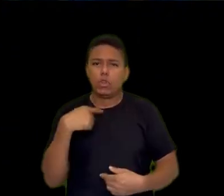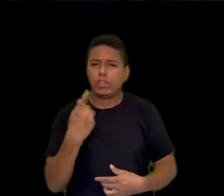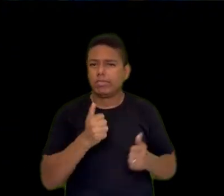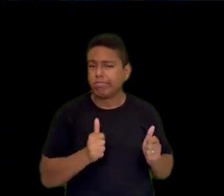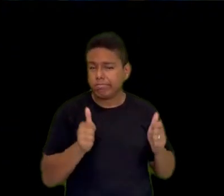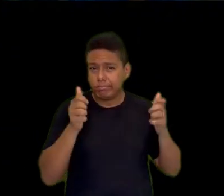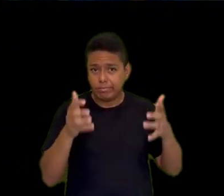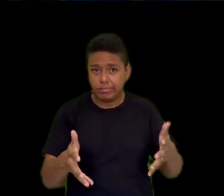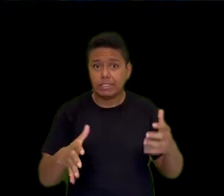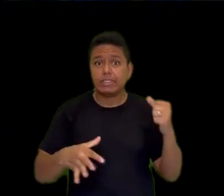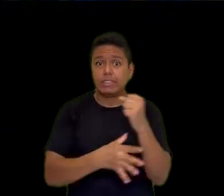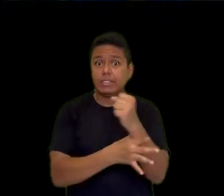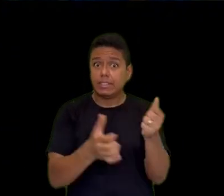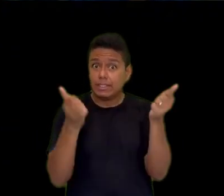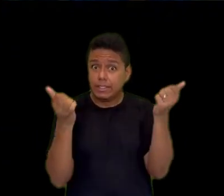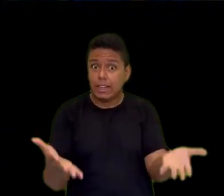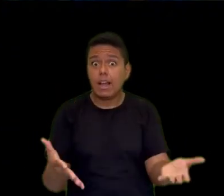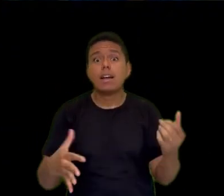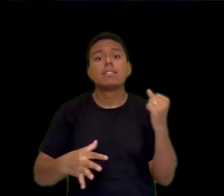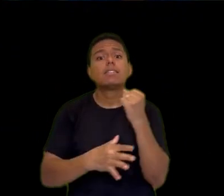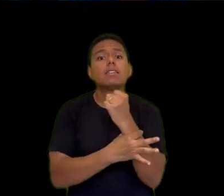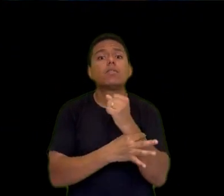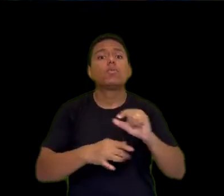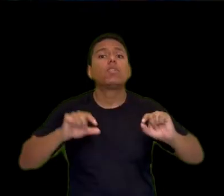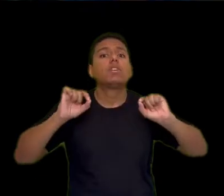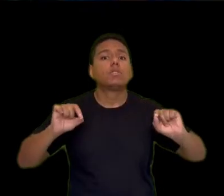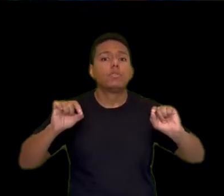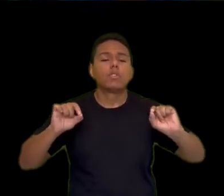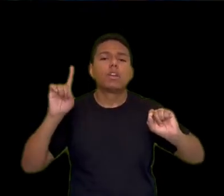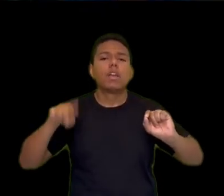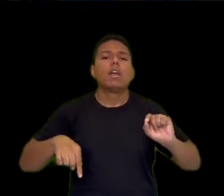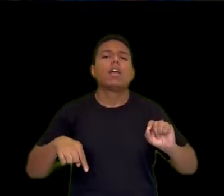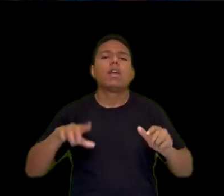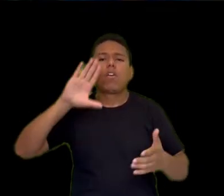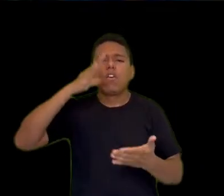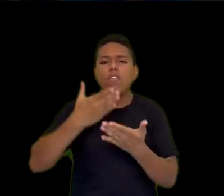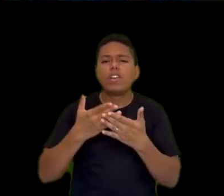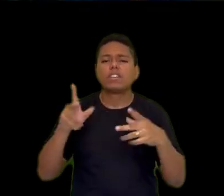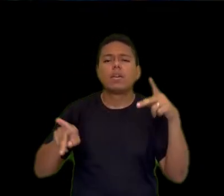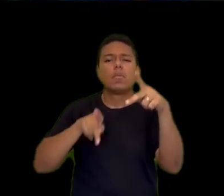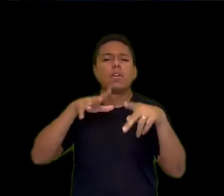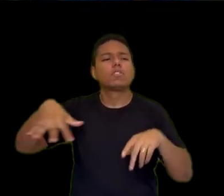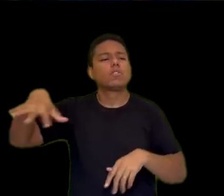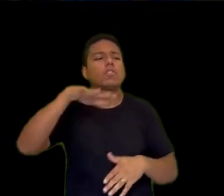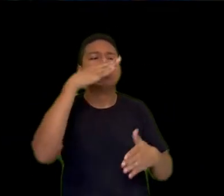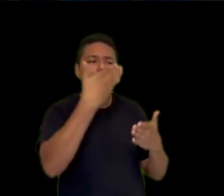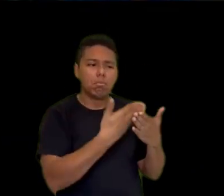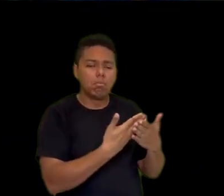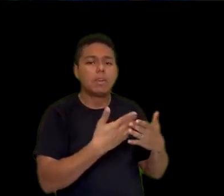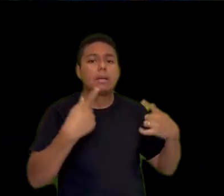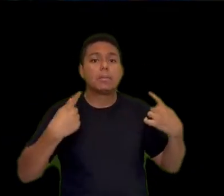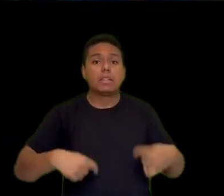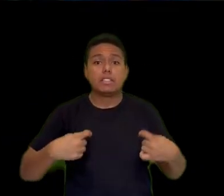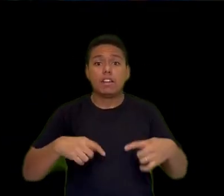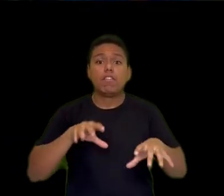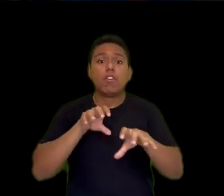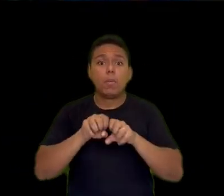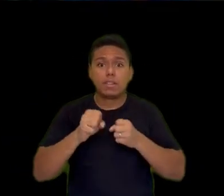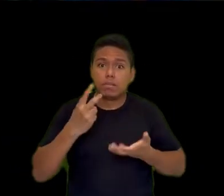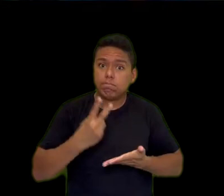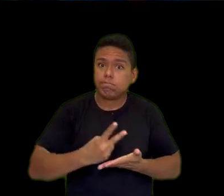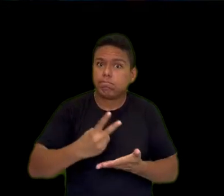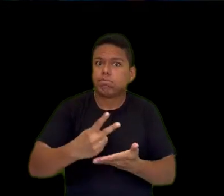da população. Ela necessita da formação continuada, que é o que a gente está fazendo aqui, né, por meio do